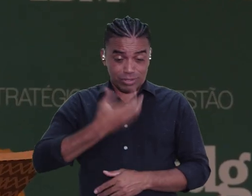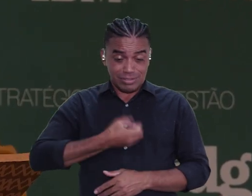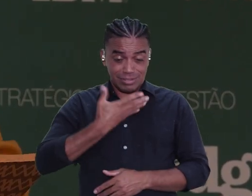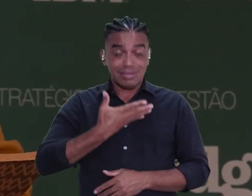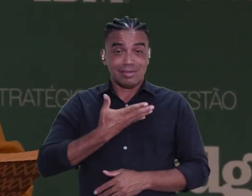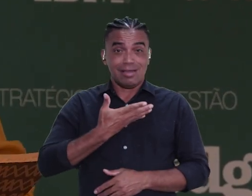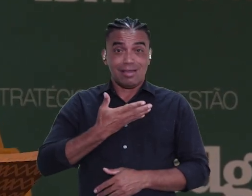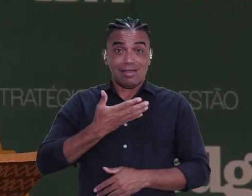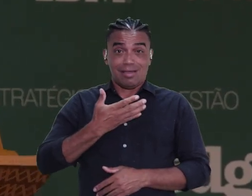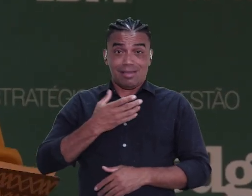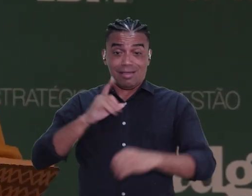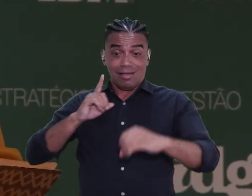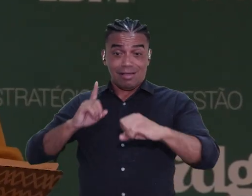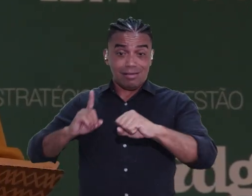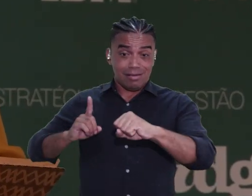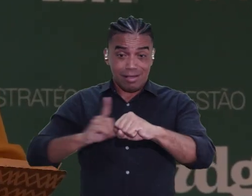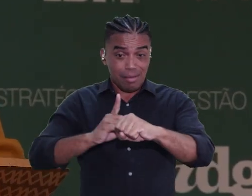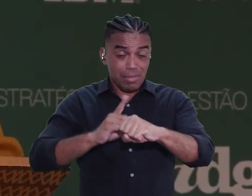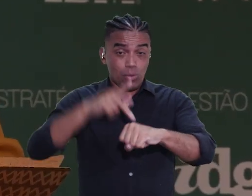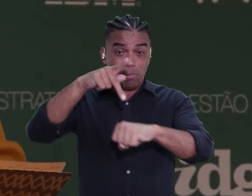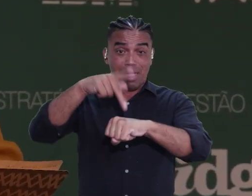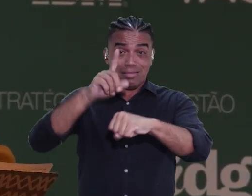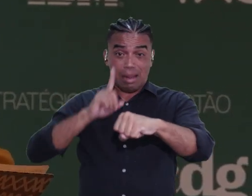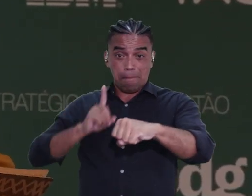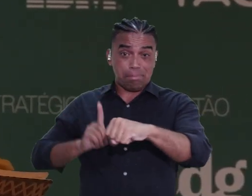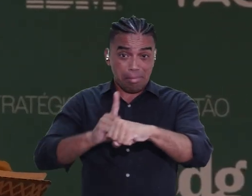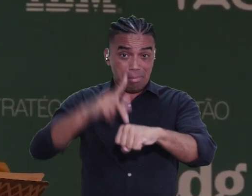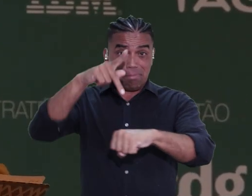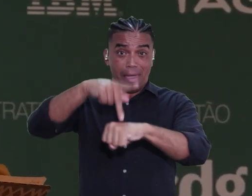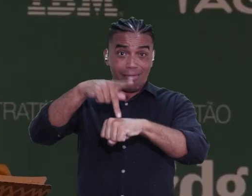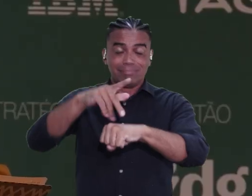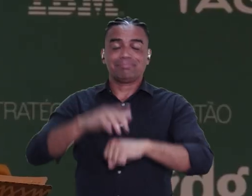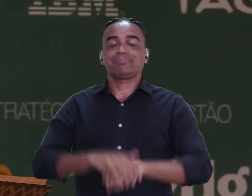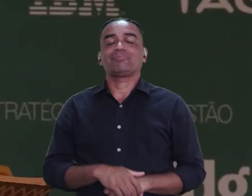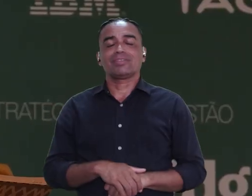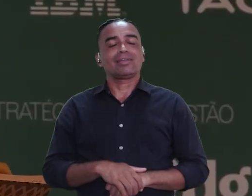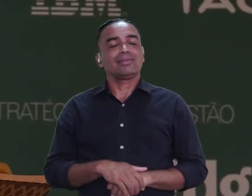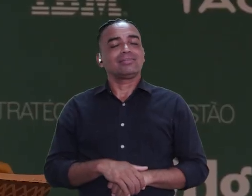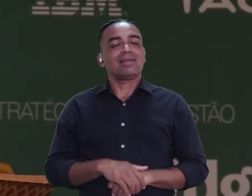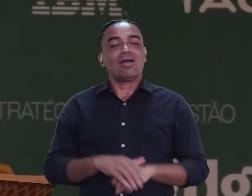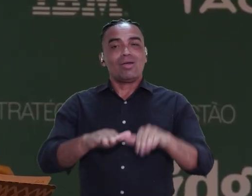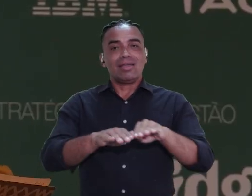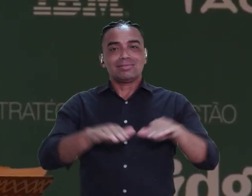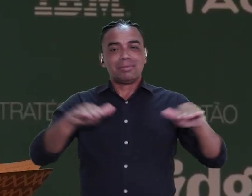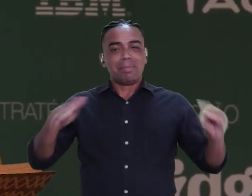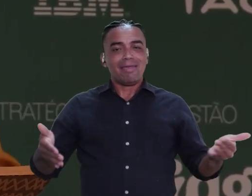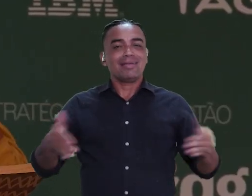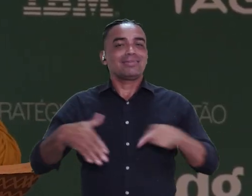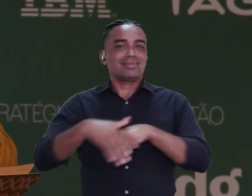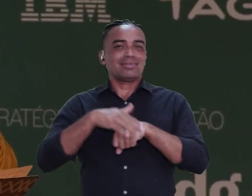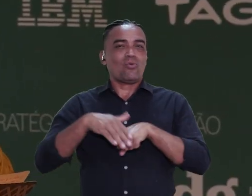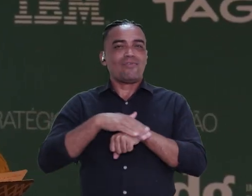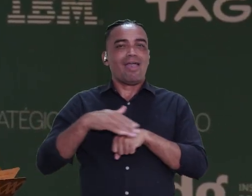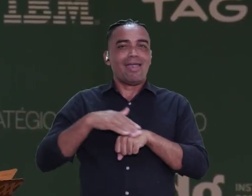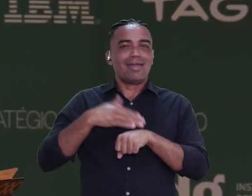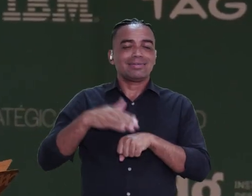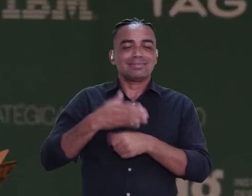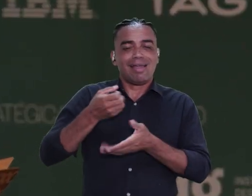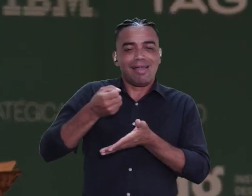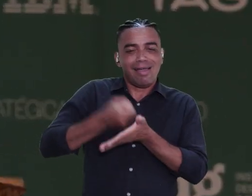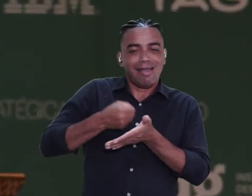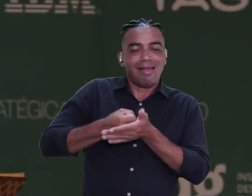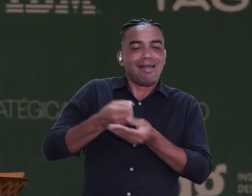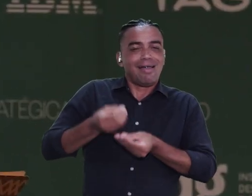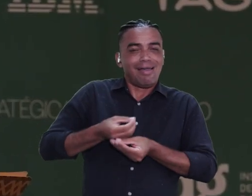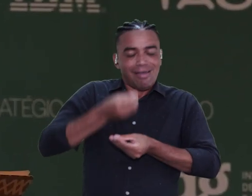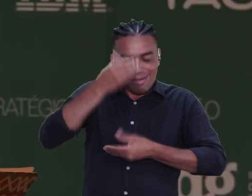eu queria pedir licença para dedicar essa mesa, essa conversa e essa tarde em